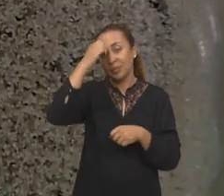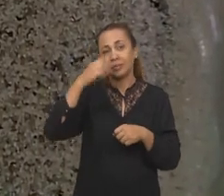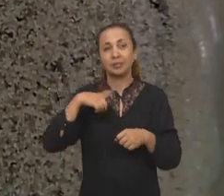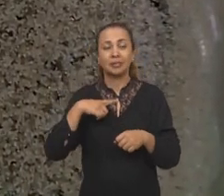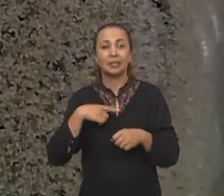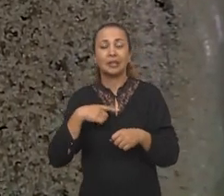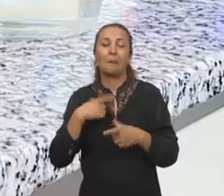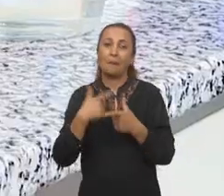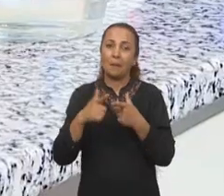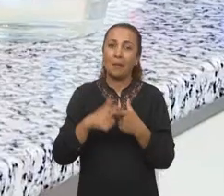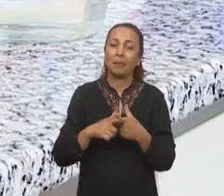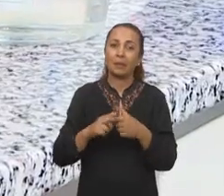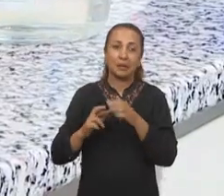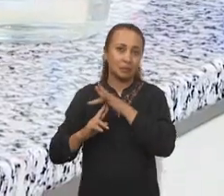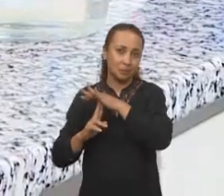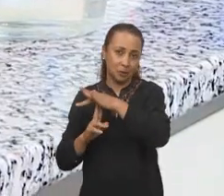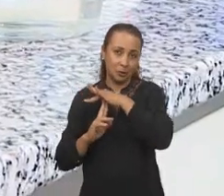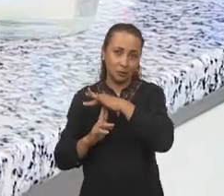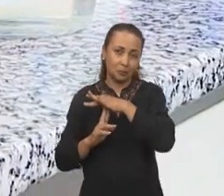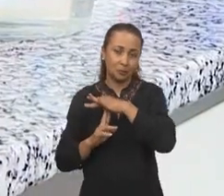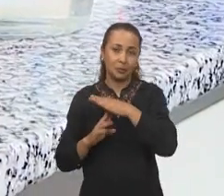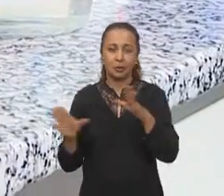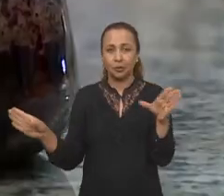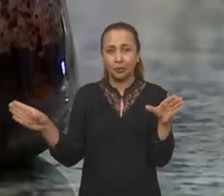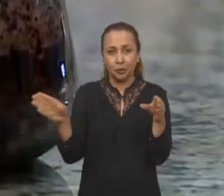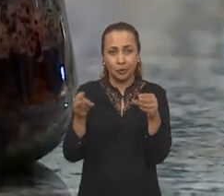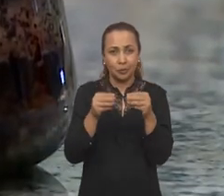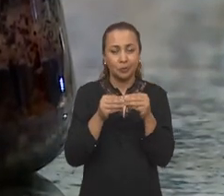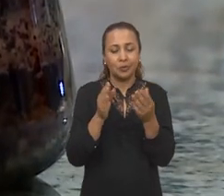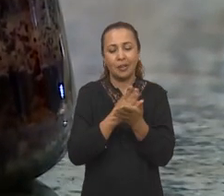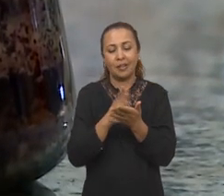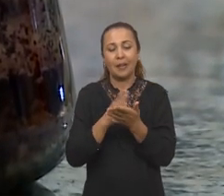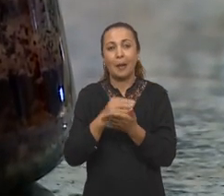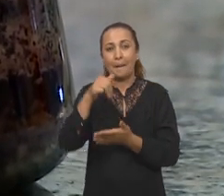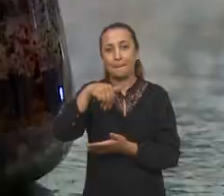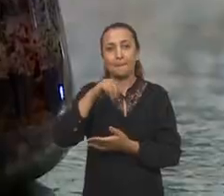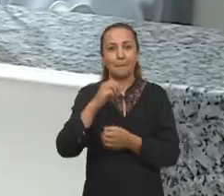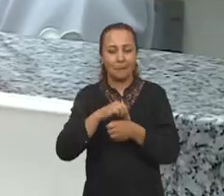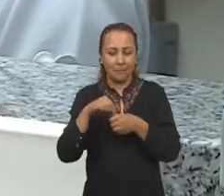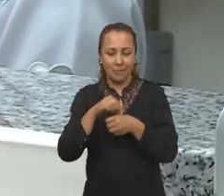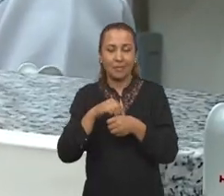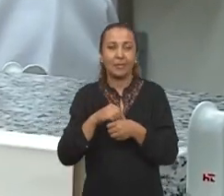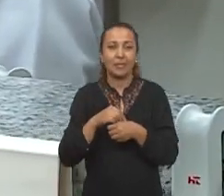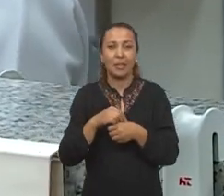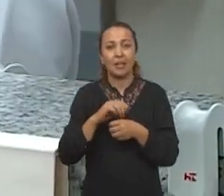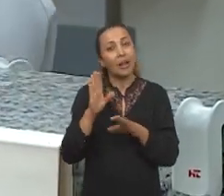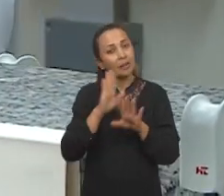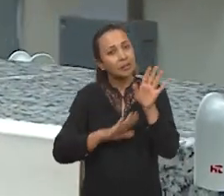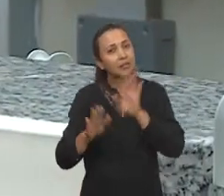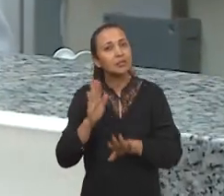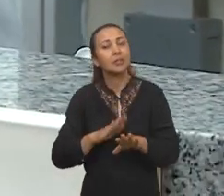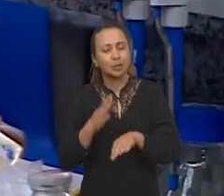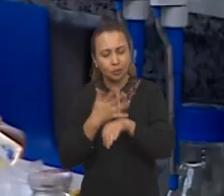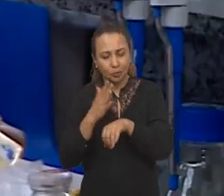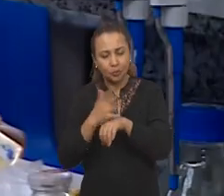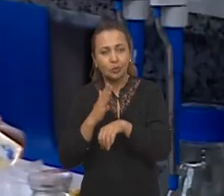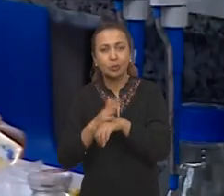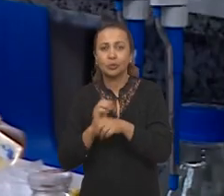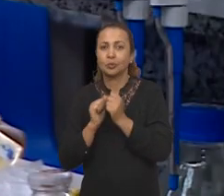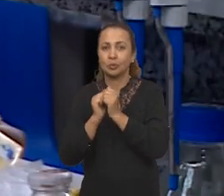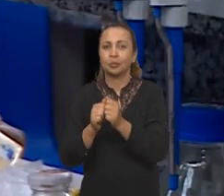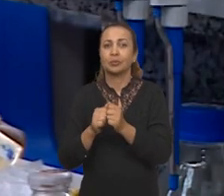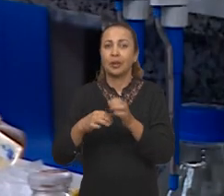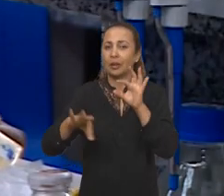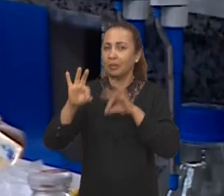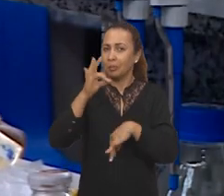por causa ao meio ambiente realizou um desses microrganismos dessas amostras que tá testando juntamente com os microrganismos têm que